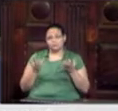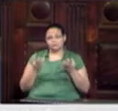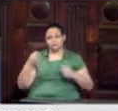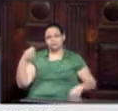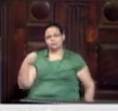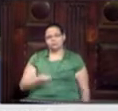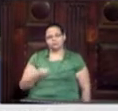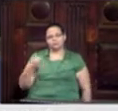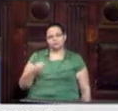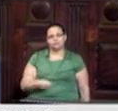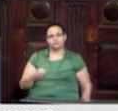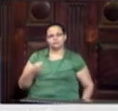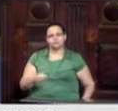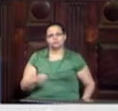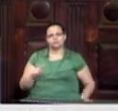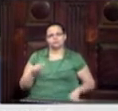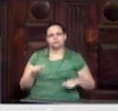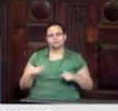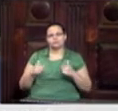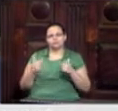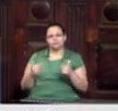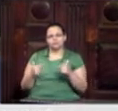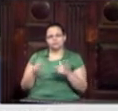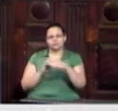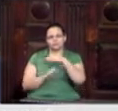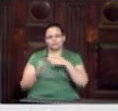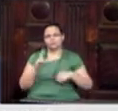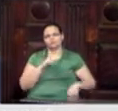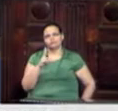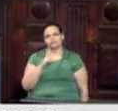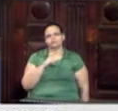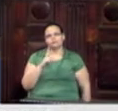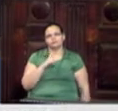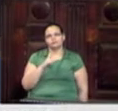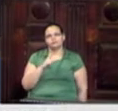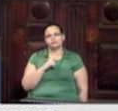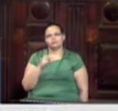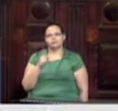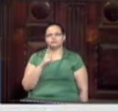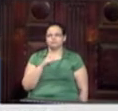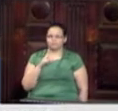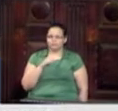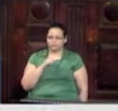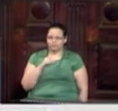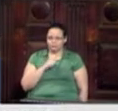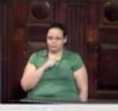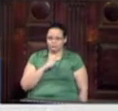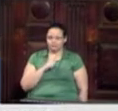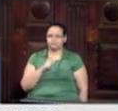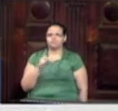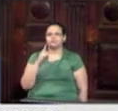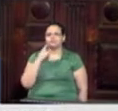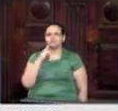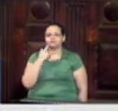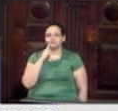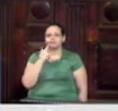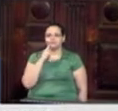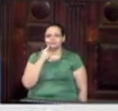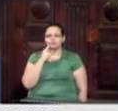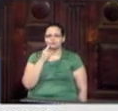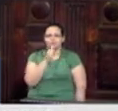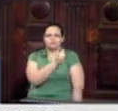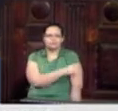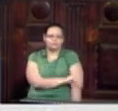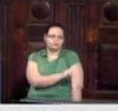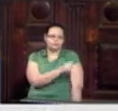obrigar a iniciativa privada a ter cachaça do Rio de Janeiro, ou produtos